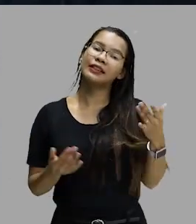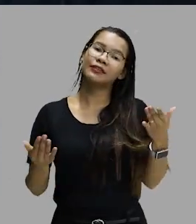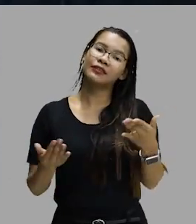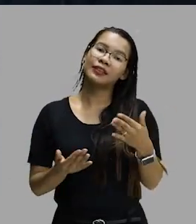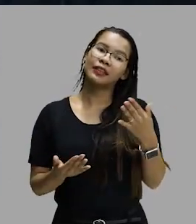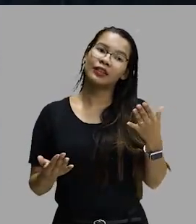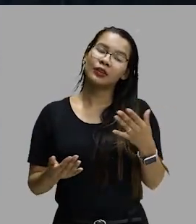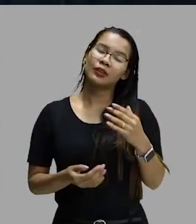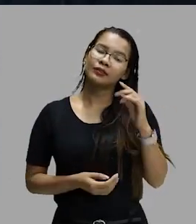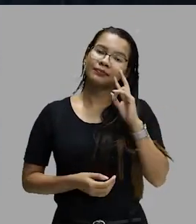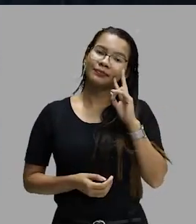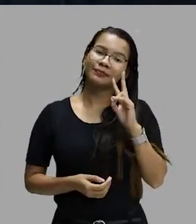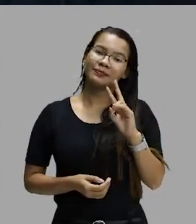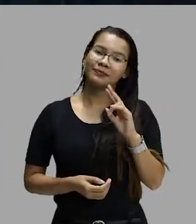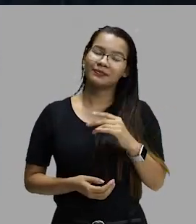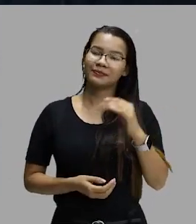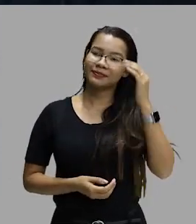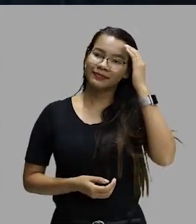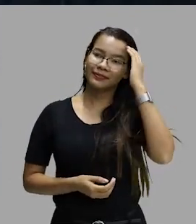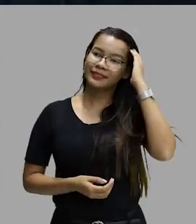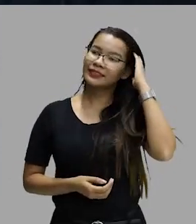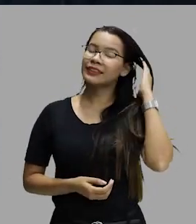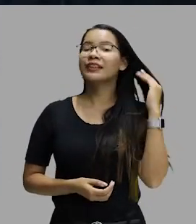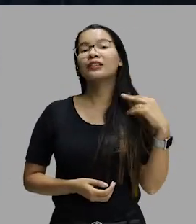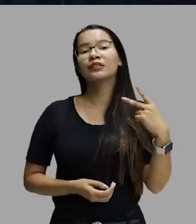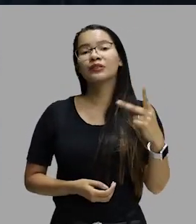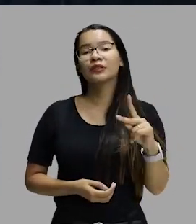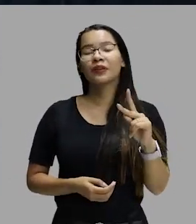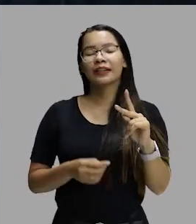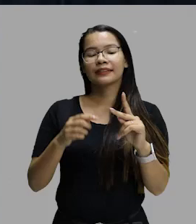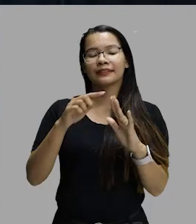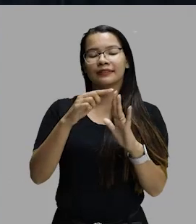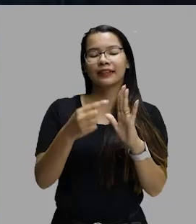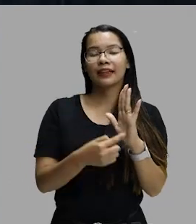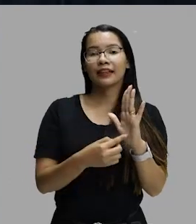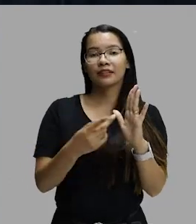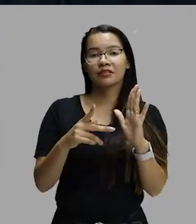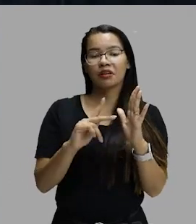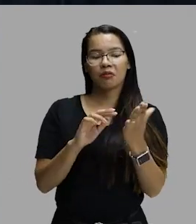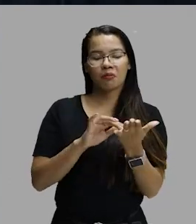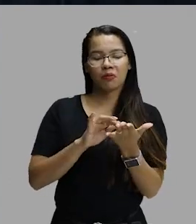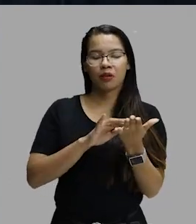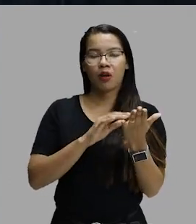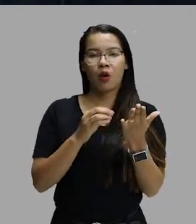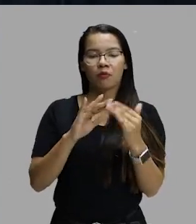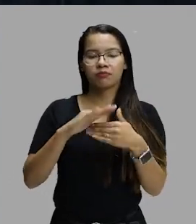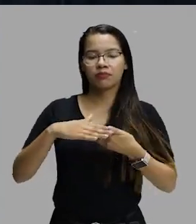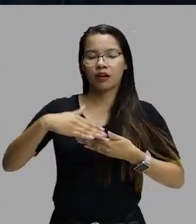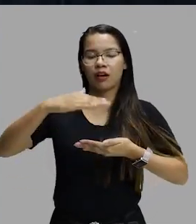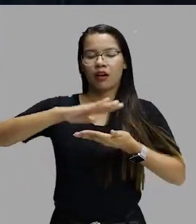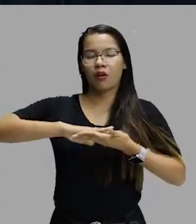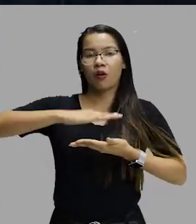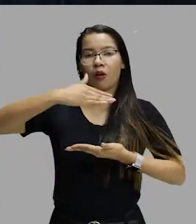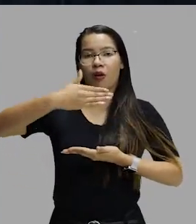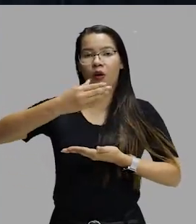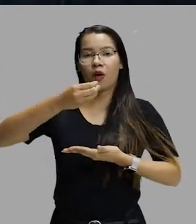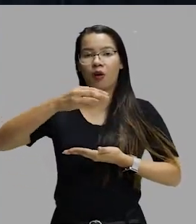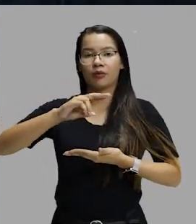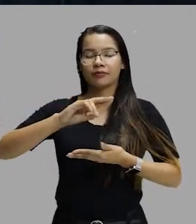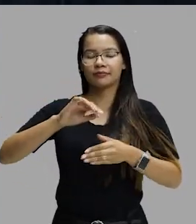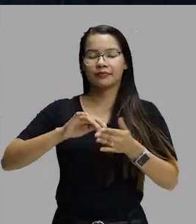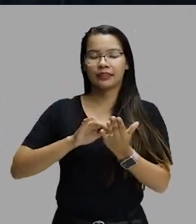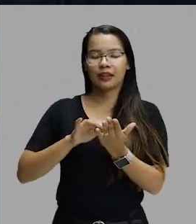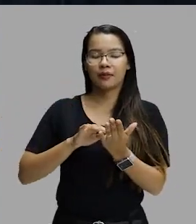agora aí na sua tela, seja do seu telefone, do seu smartphone, do seu computador, do seu tablet ou na TV,